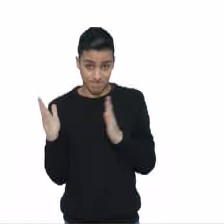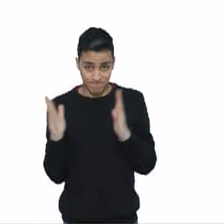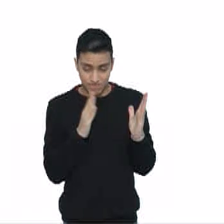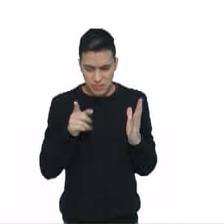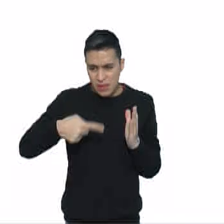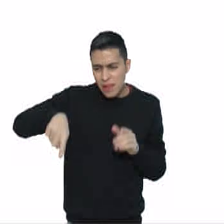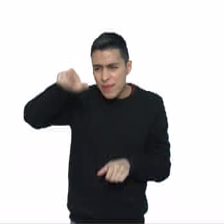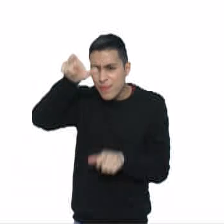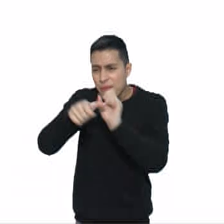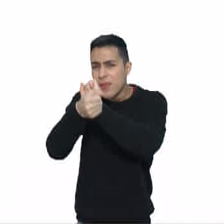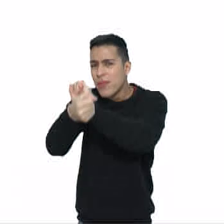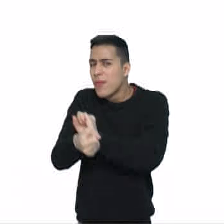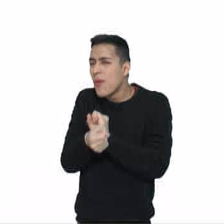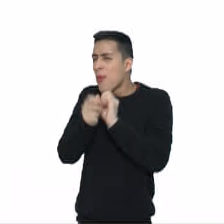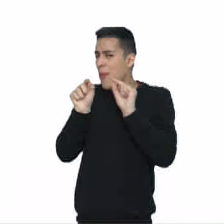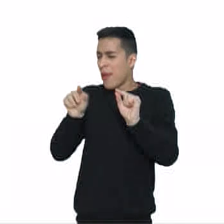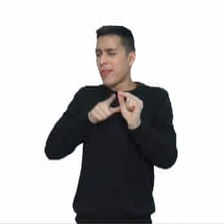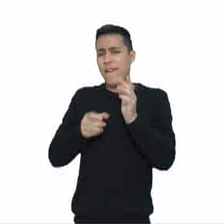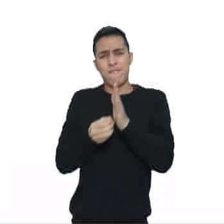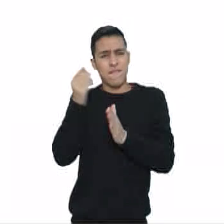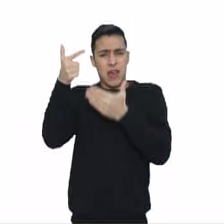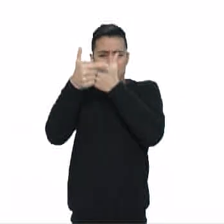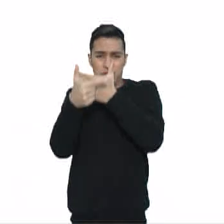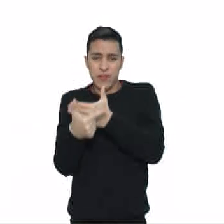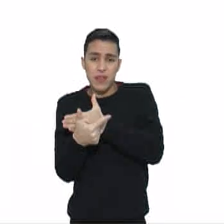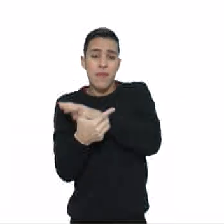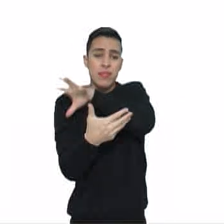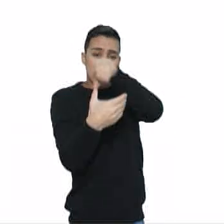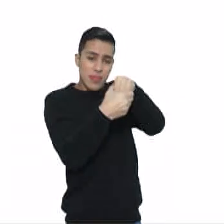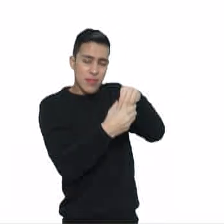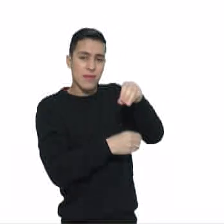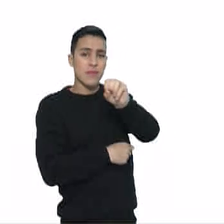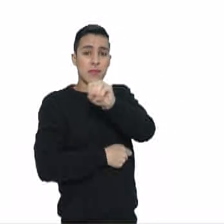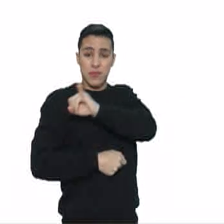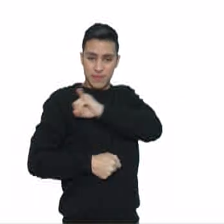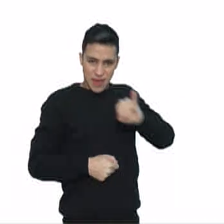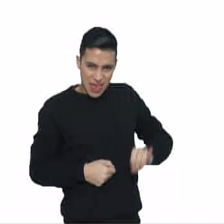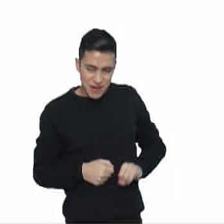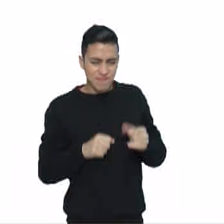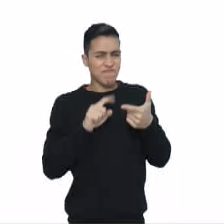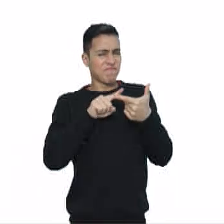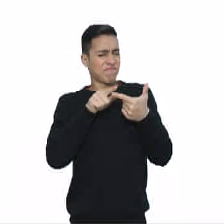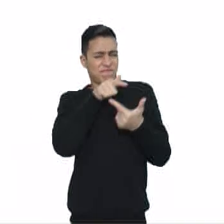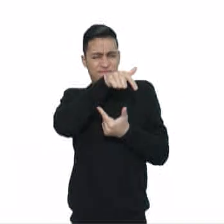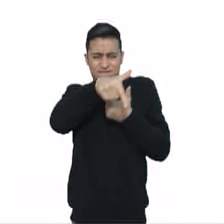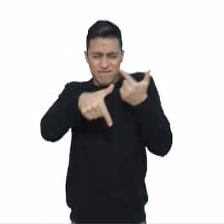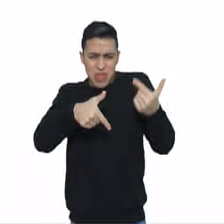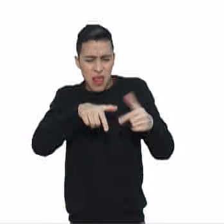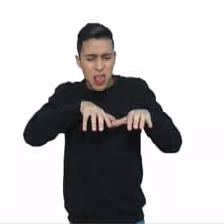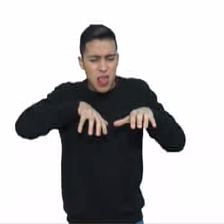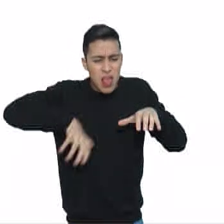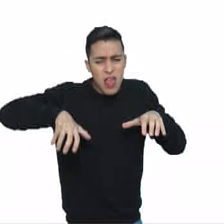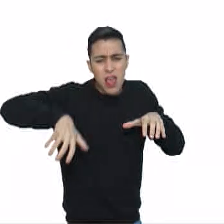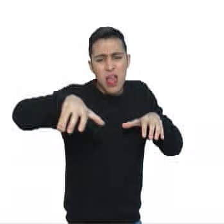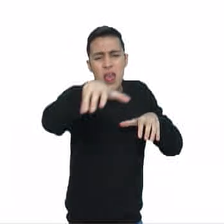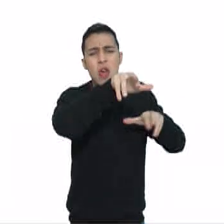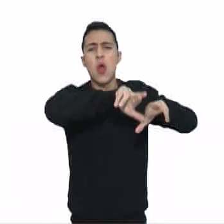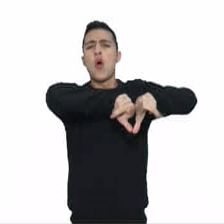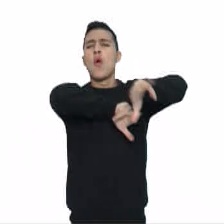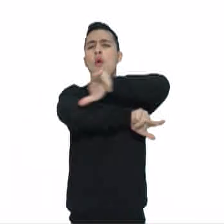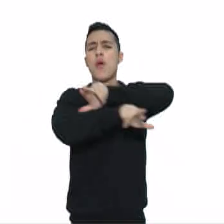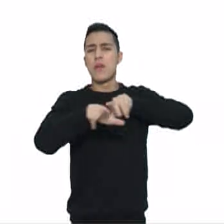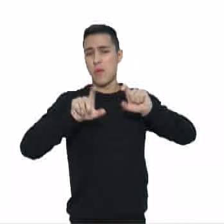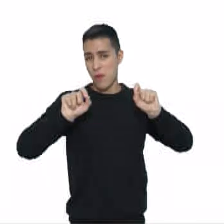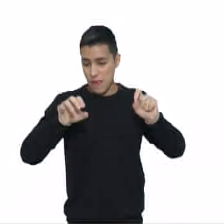escravos, então, eles vão exercer várias funções dentro do Império Romano. Eles trabalhavam em várias coisas, como, por